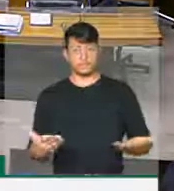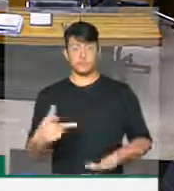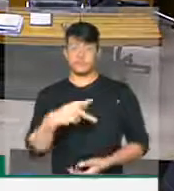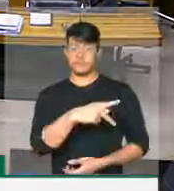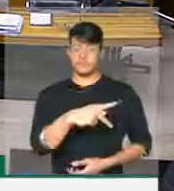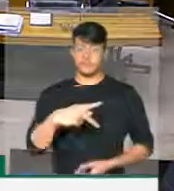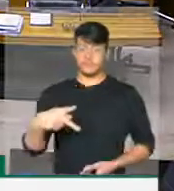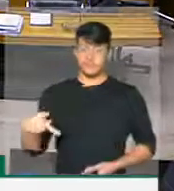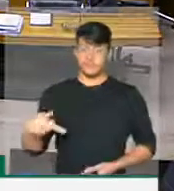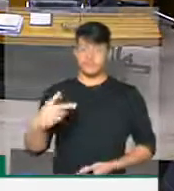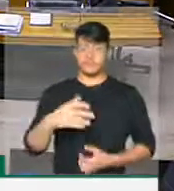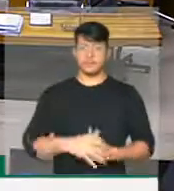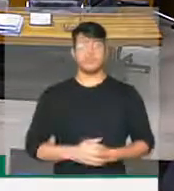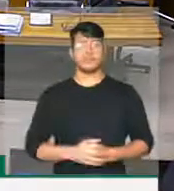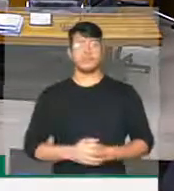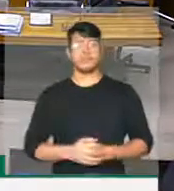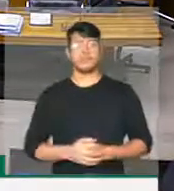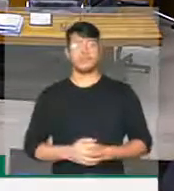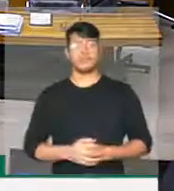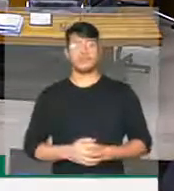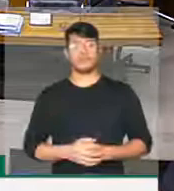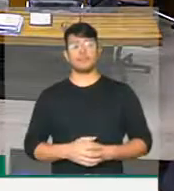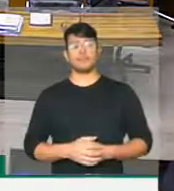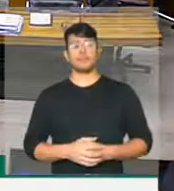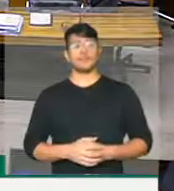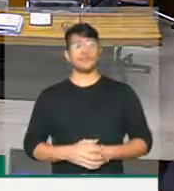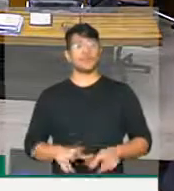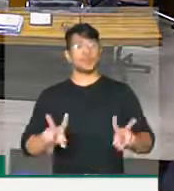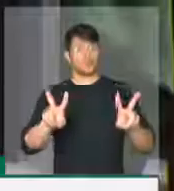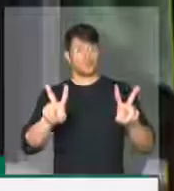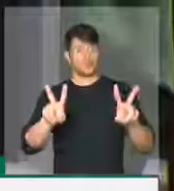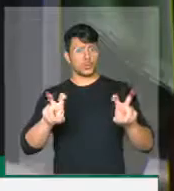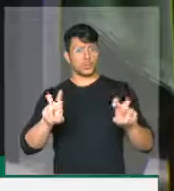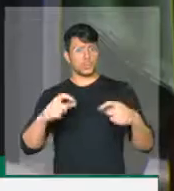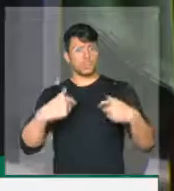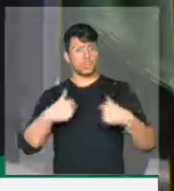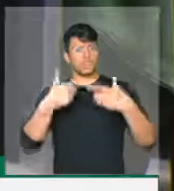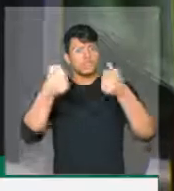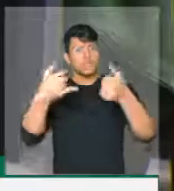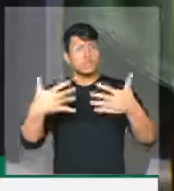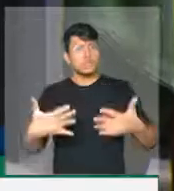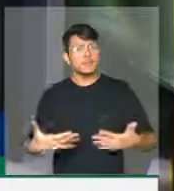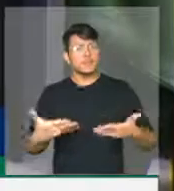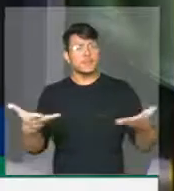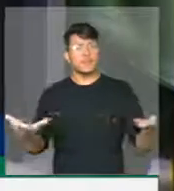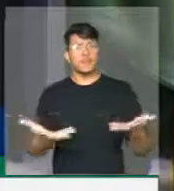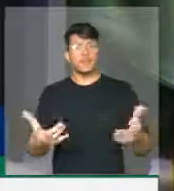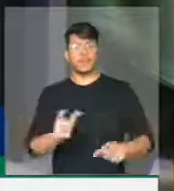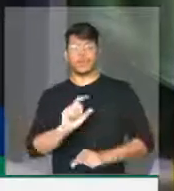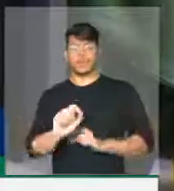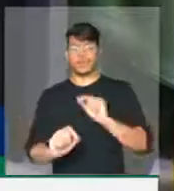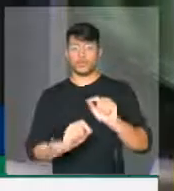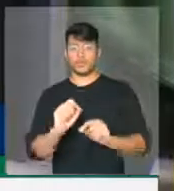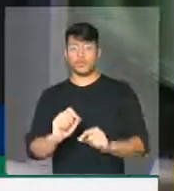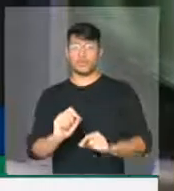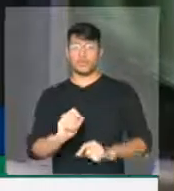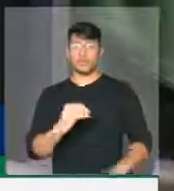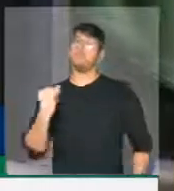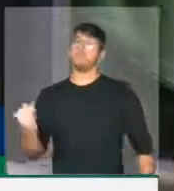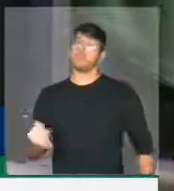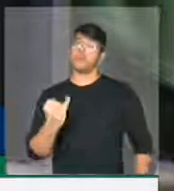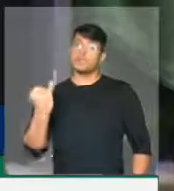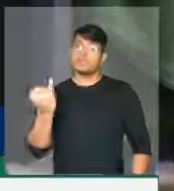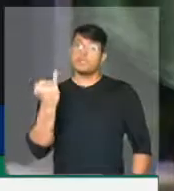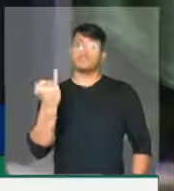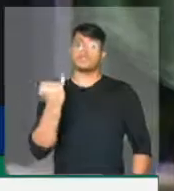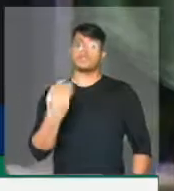simbólico e importante que o que eu falarei agora seja sobre a presidência de uma mulher aqui na Câmara